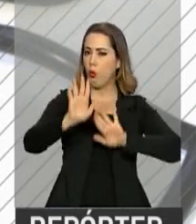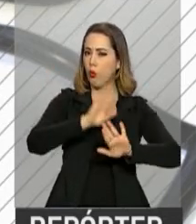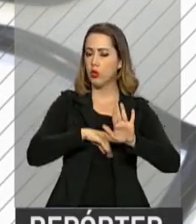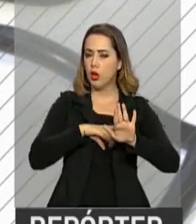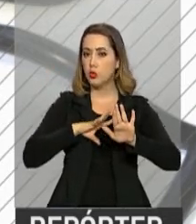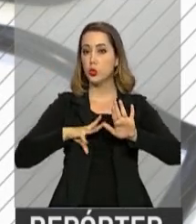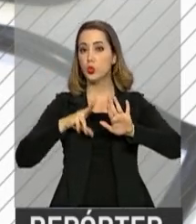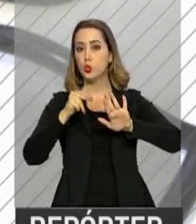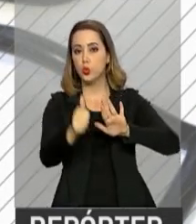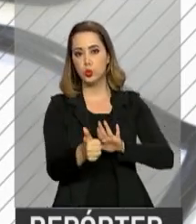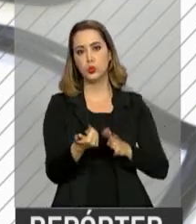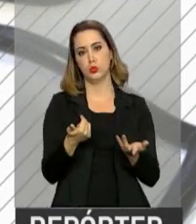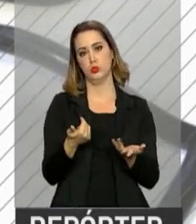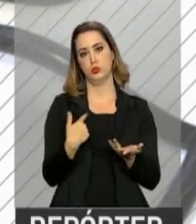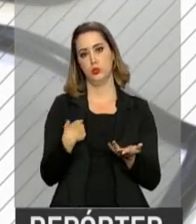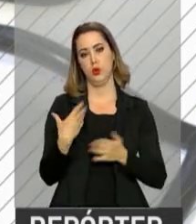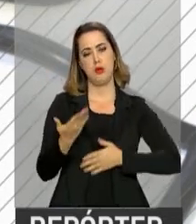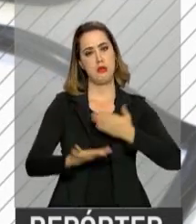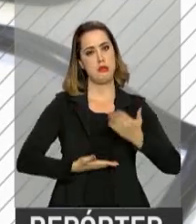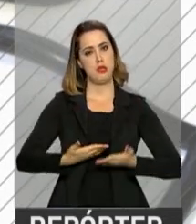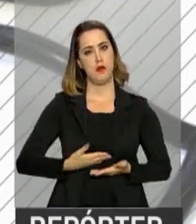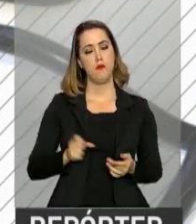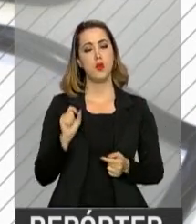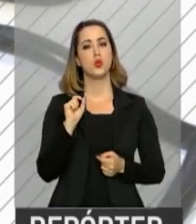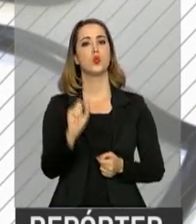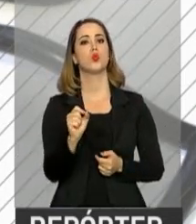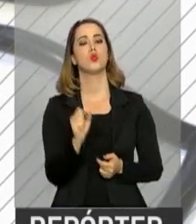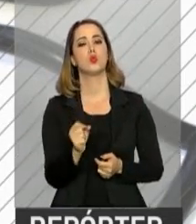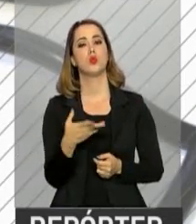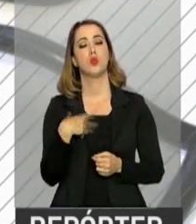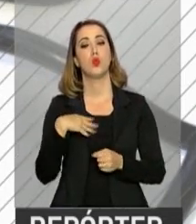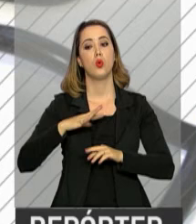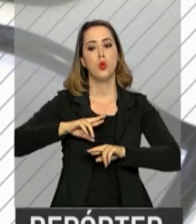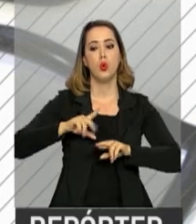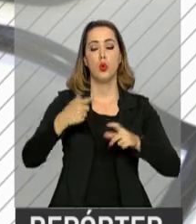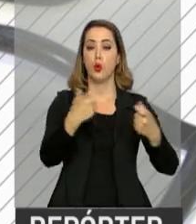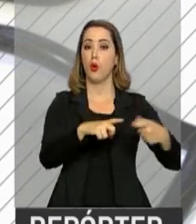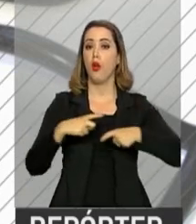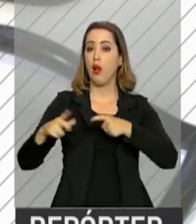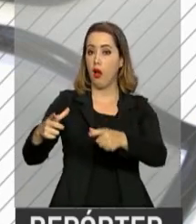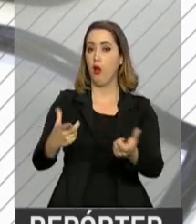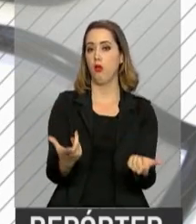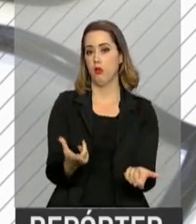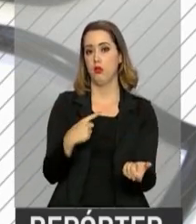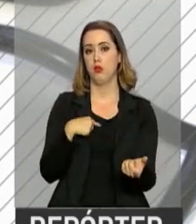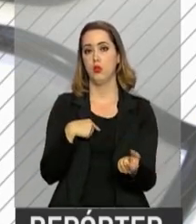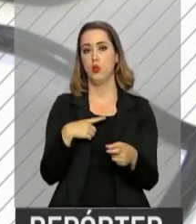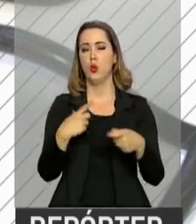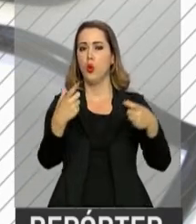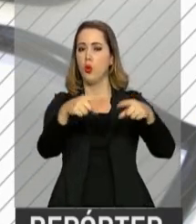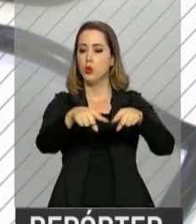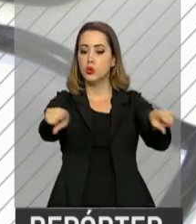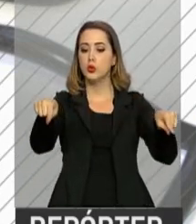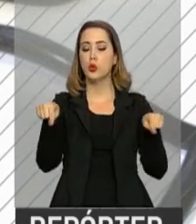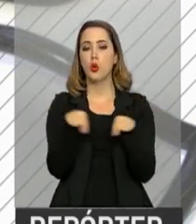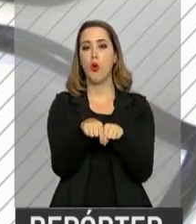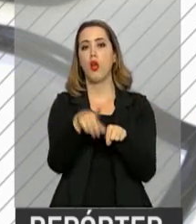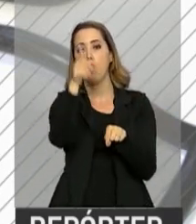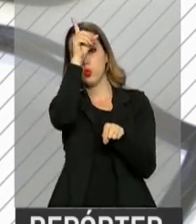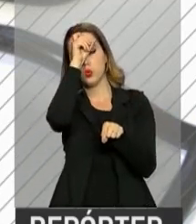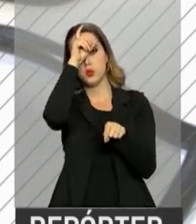informações essenciais: serviços, coberturas, abrangência geográfica, tipo de acomodação em casos